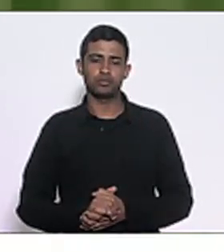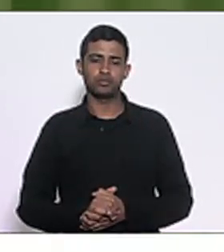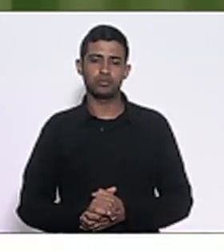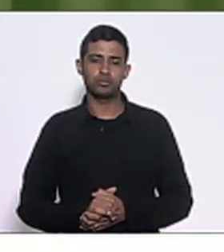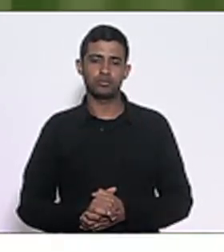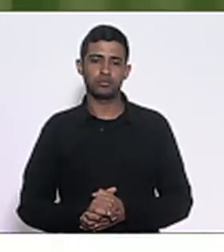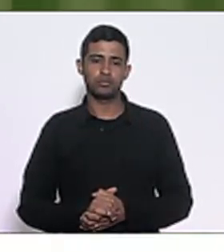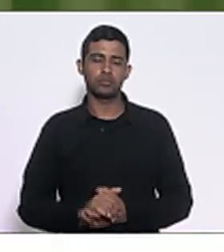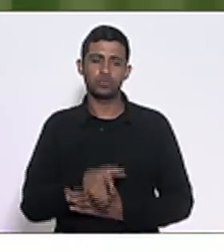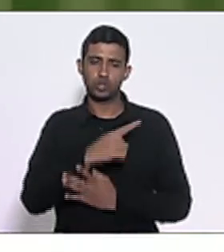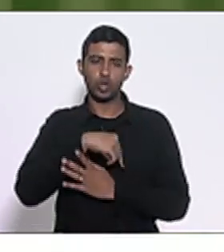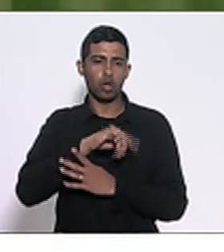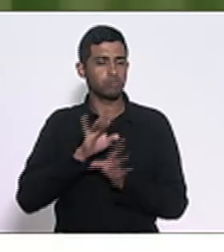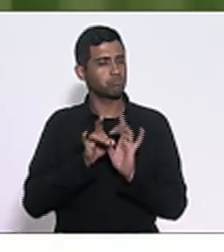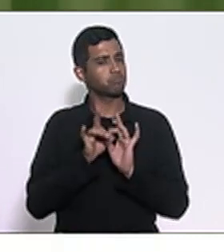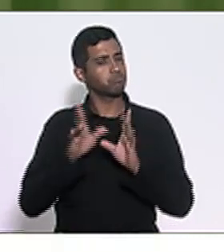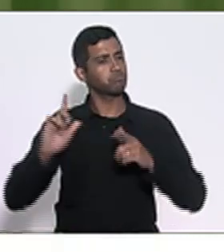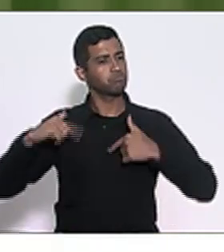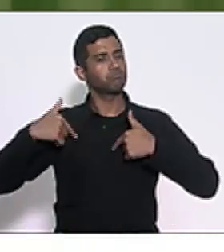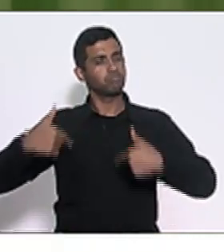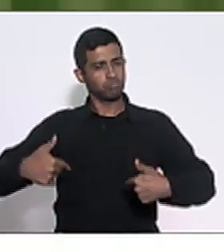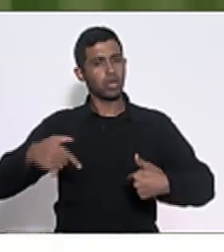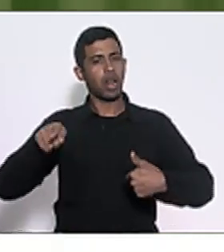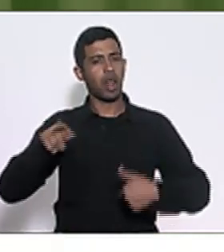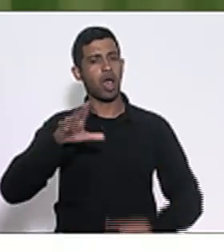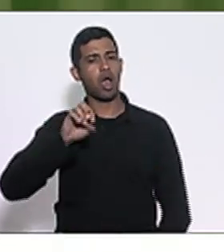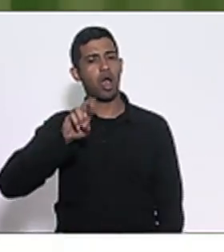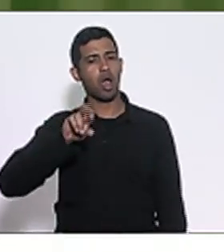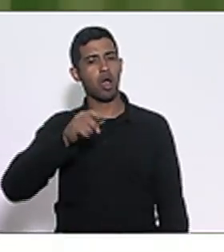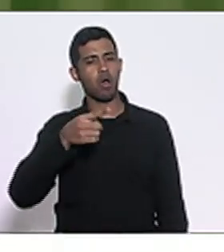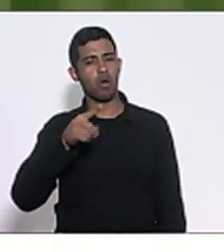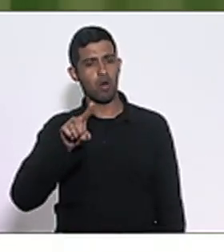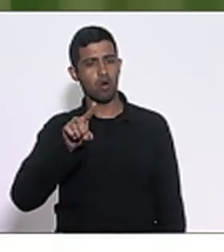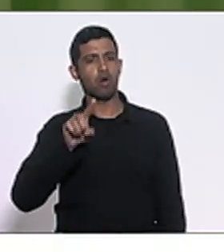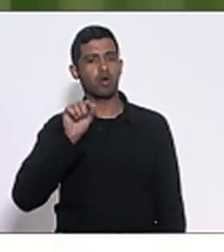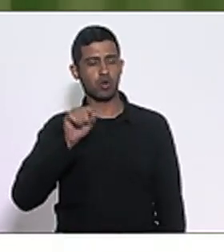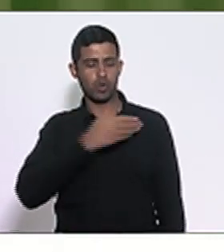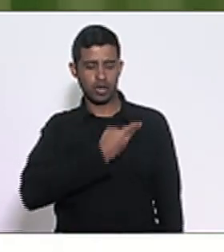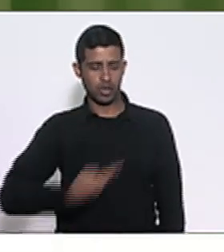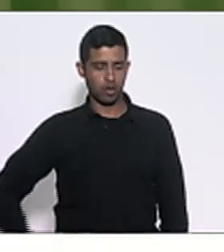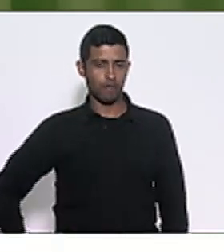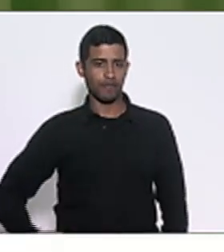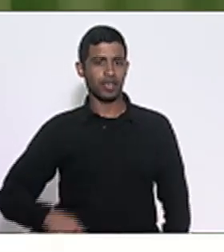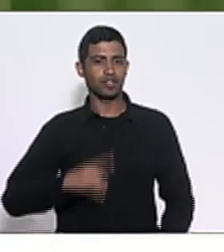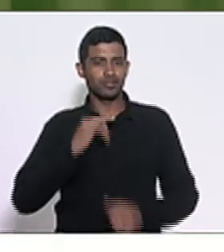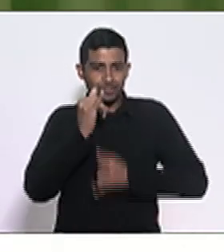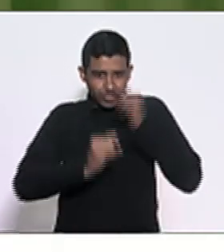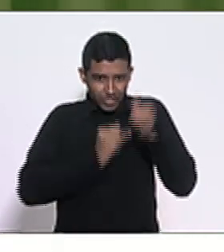Proderj está disposto a ser um órgão de